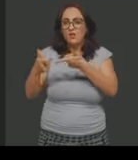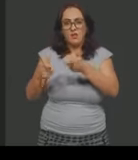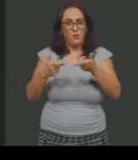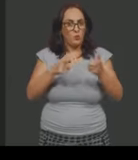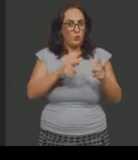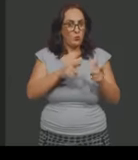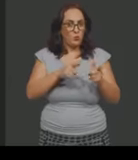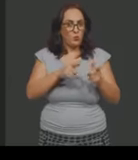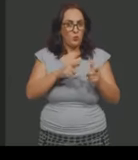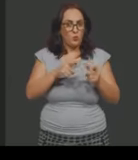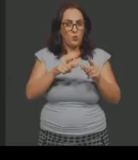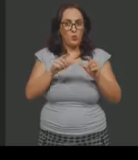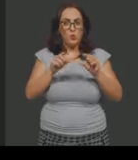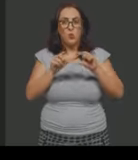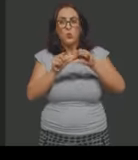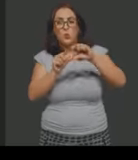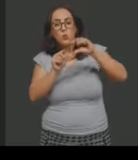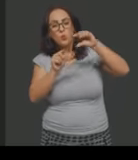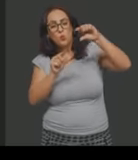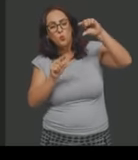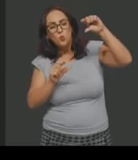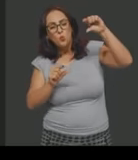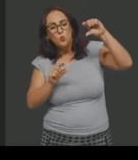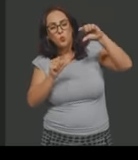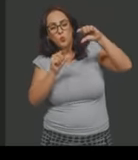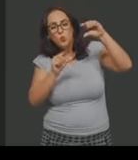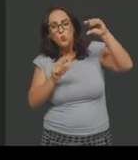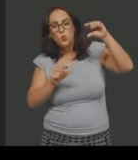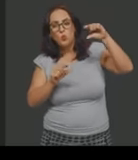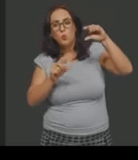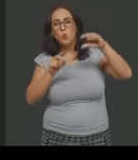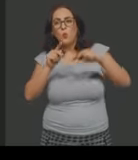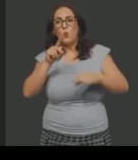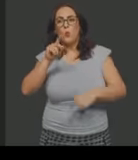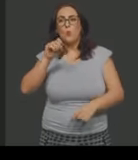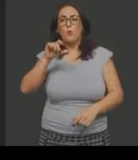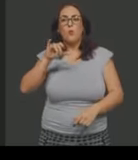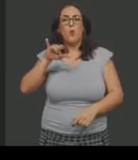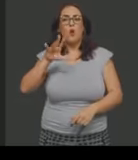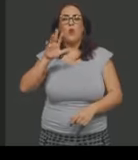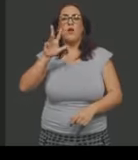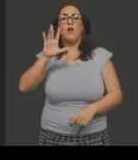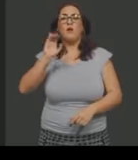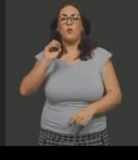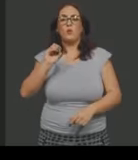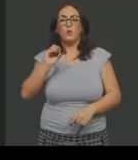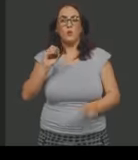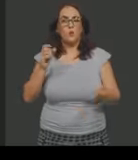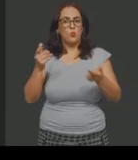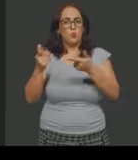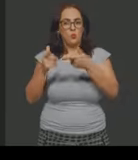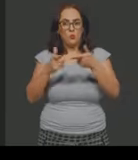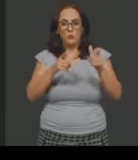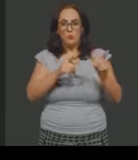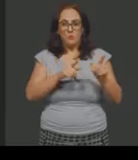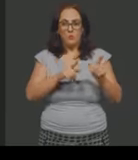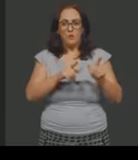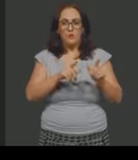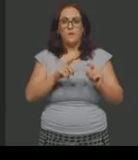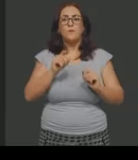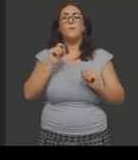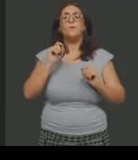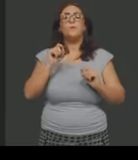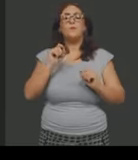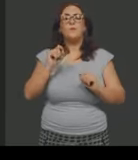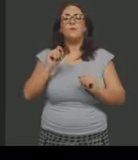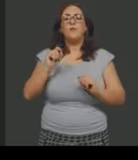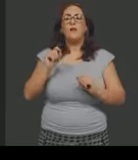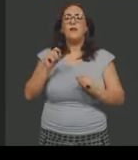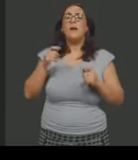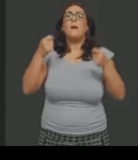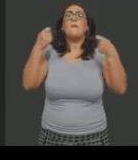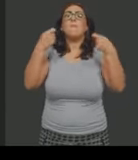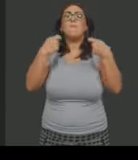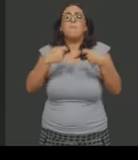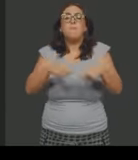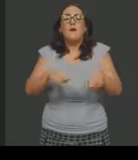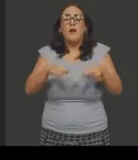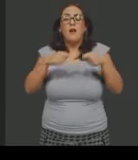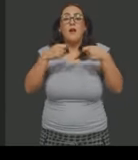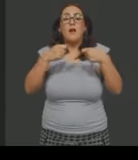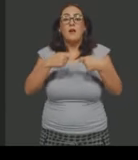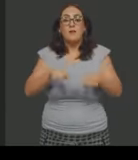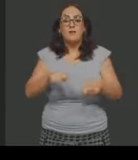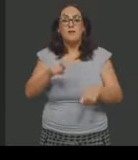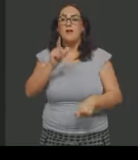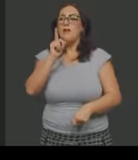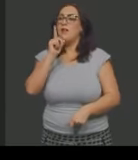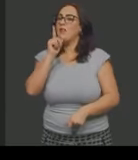tubo polínico, elas ainda são hidrodependentes, ou seja, elas necessitam então